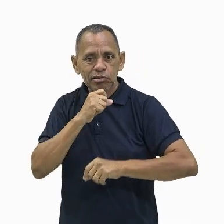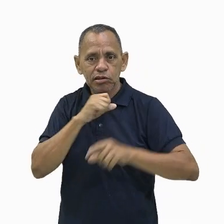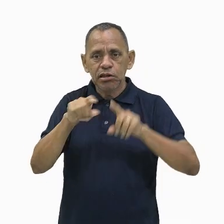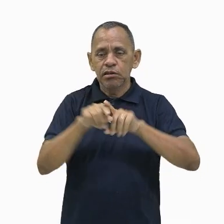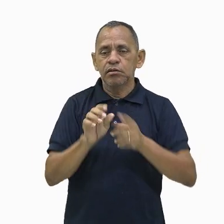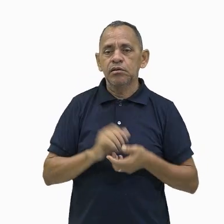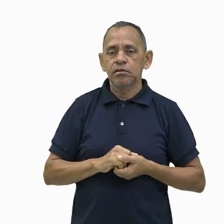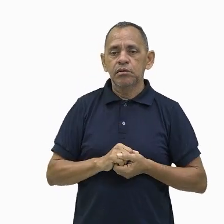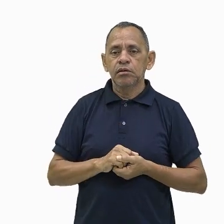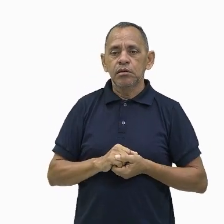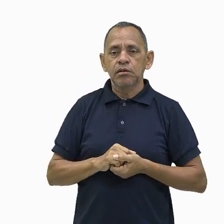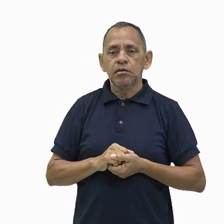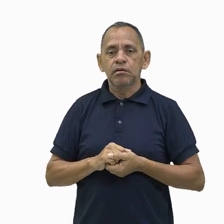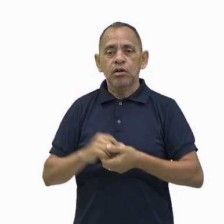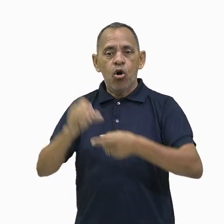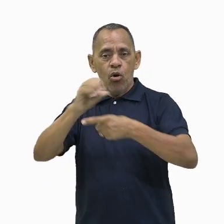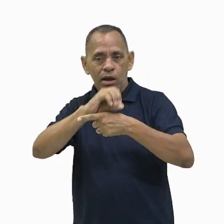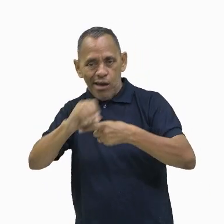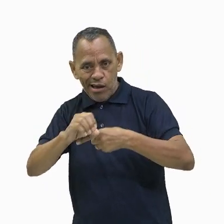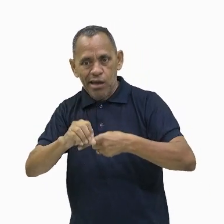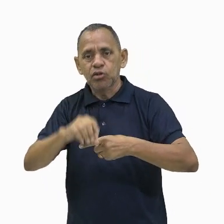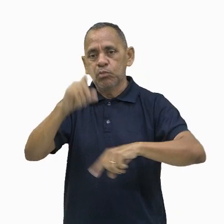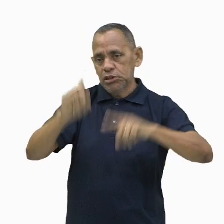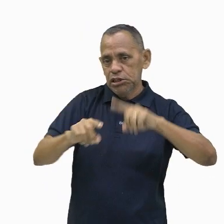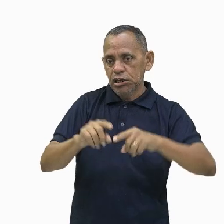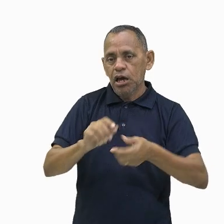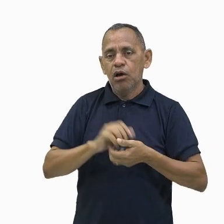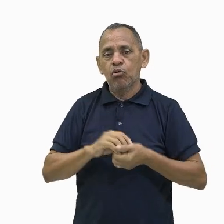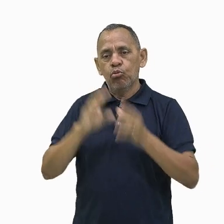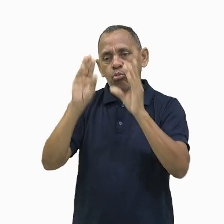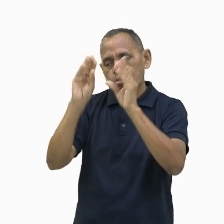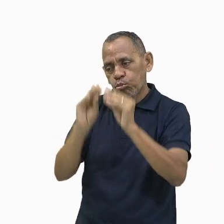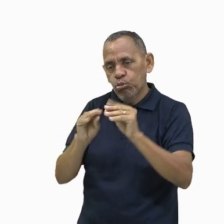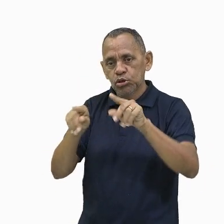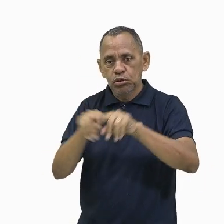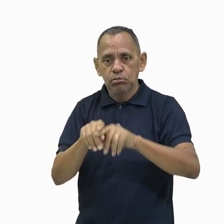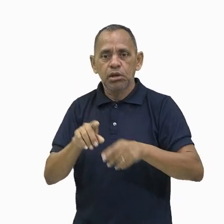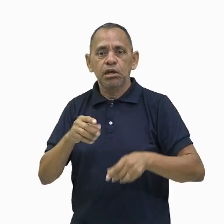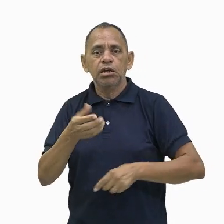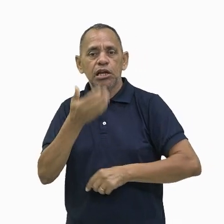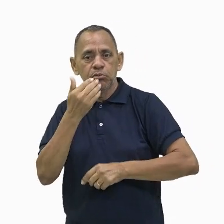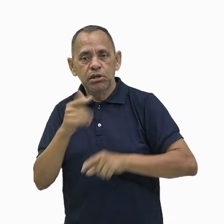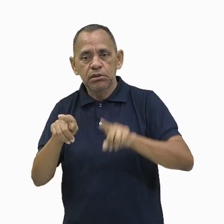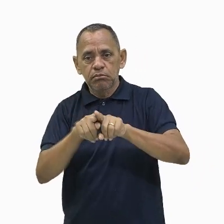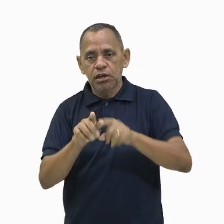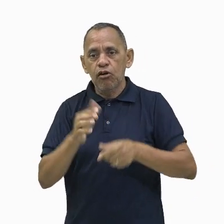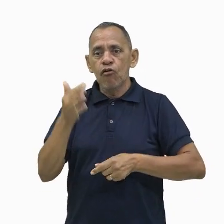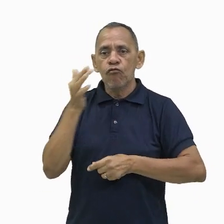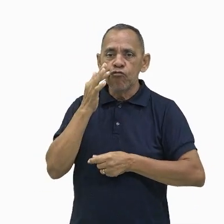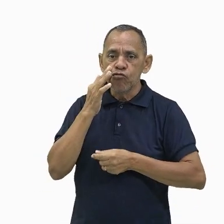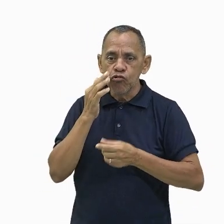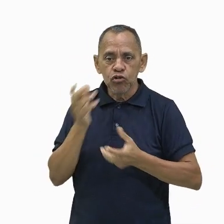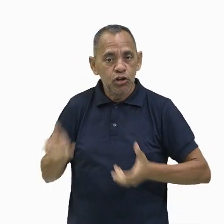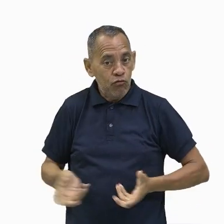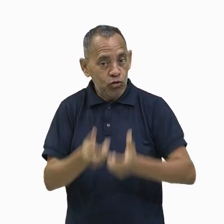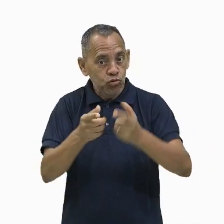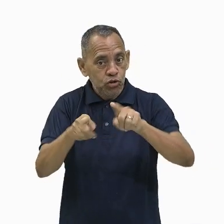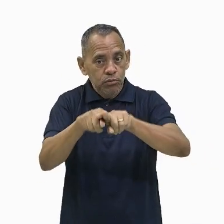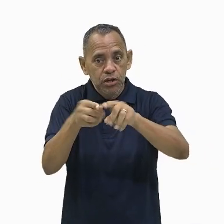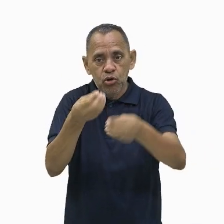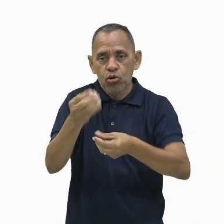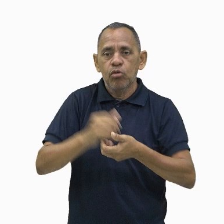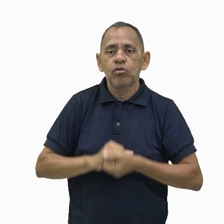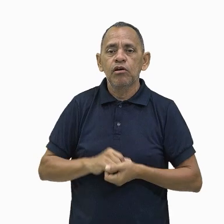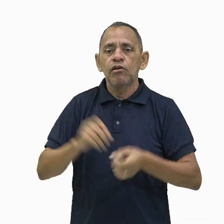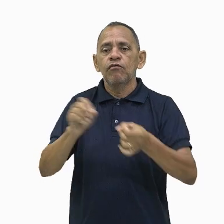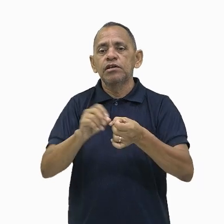fungo, apodreceu, ficou murcho. A gente, além do desperdício de alimento, né, a gente está, então,